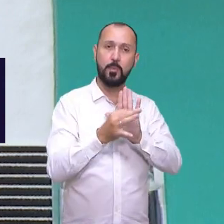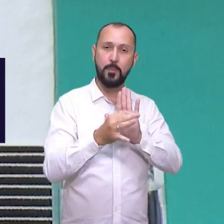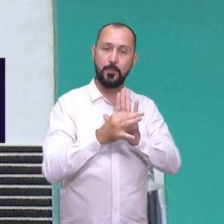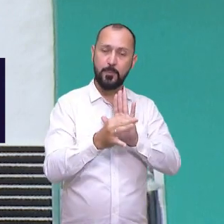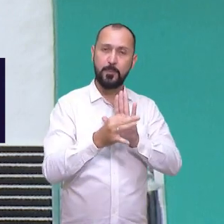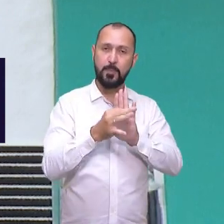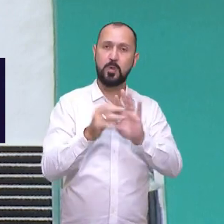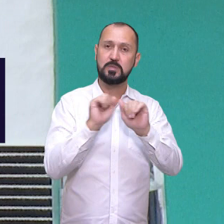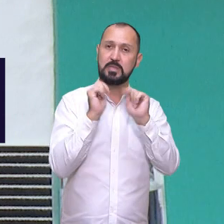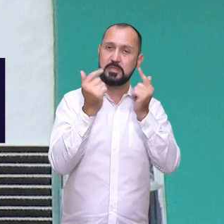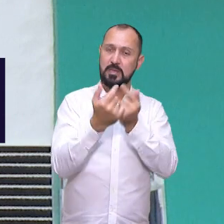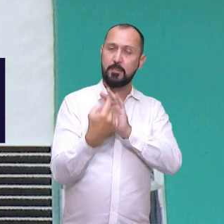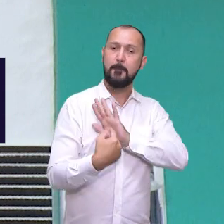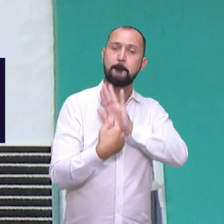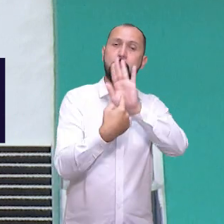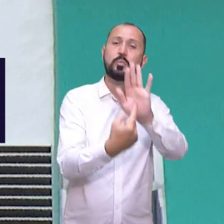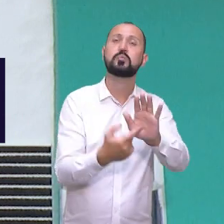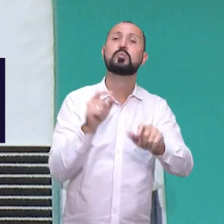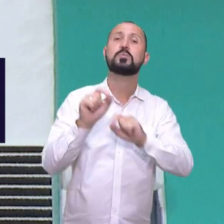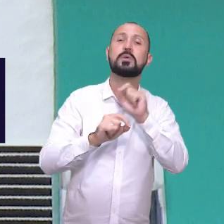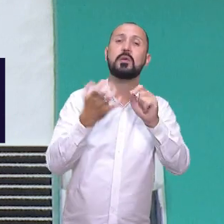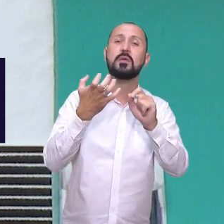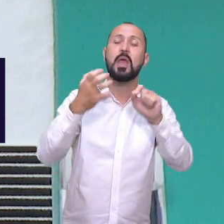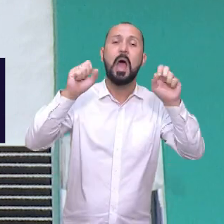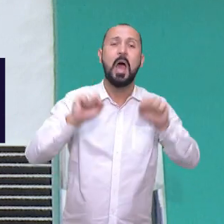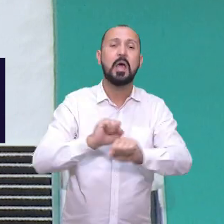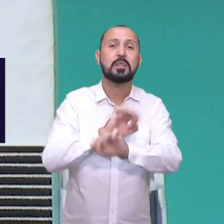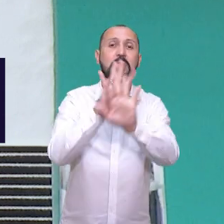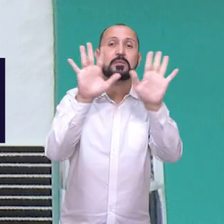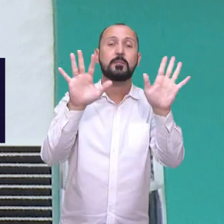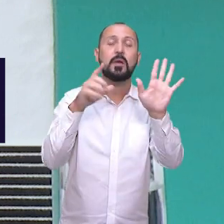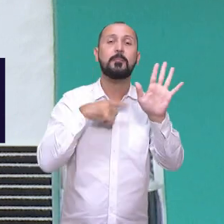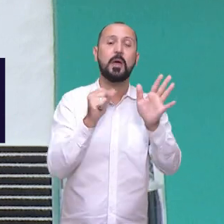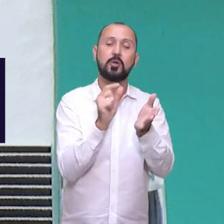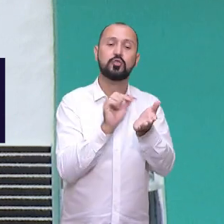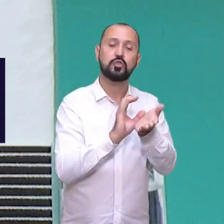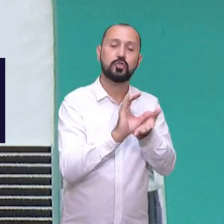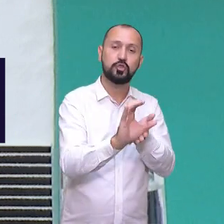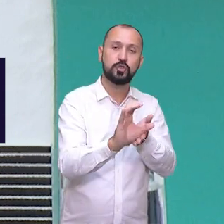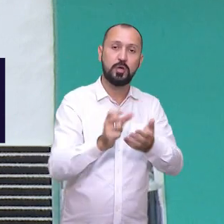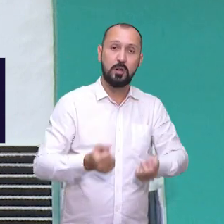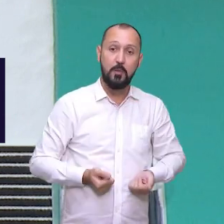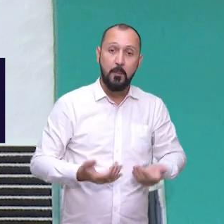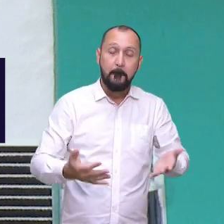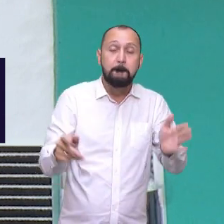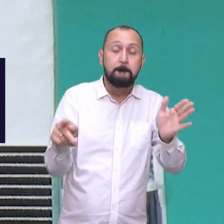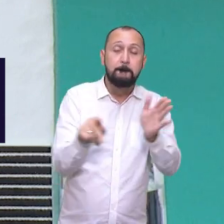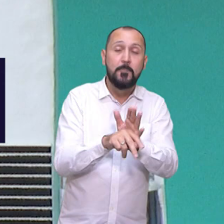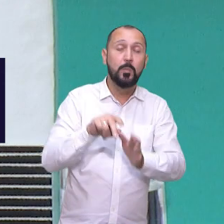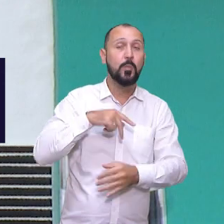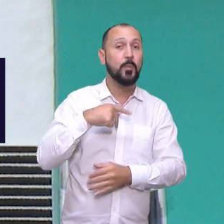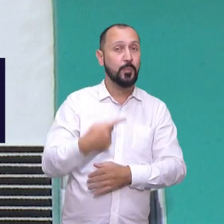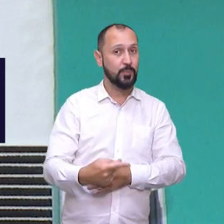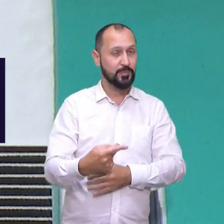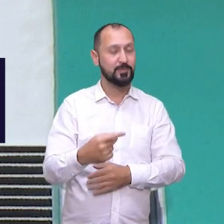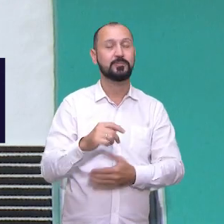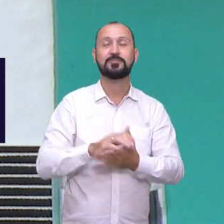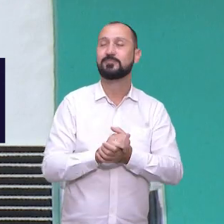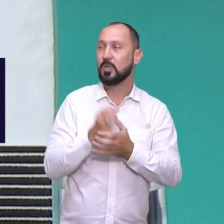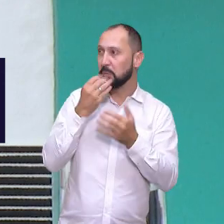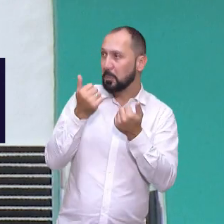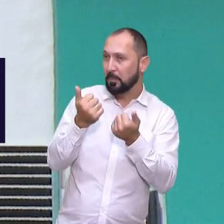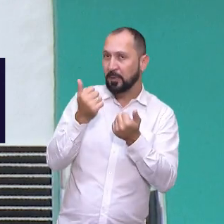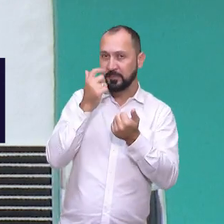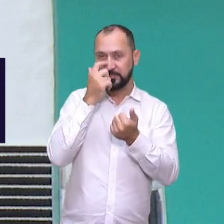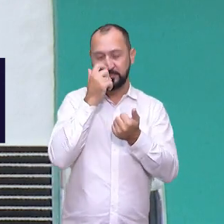Cruz, do PT, que apresentou uma proposta na Assembleia Legislativa que prevê a transparência a patrocínios de eventos